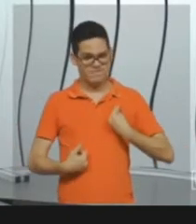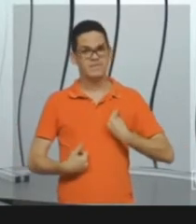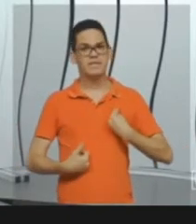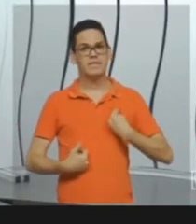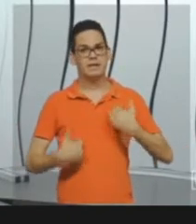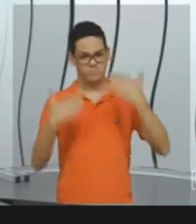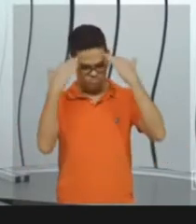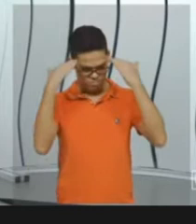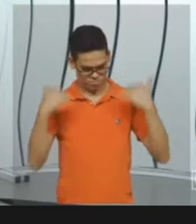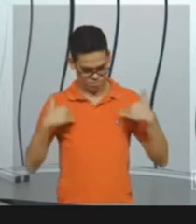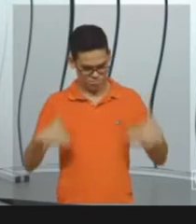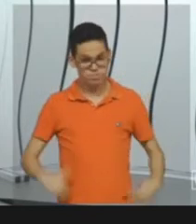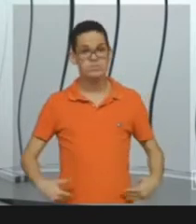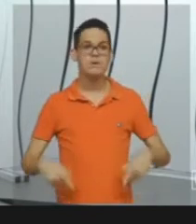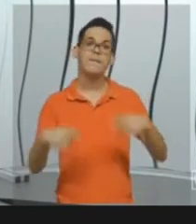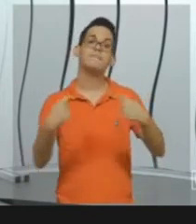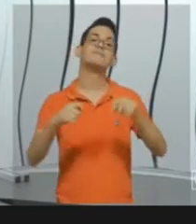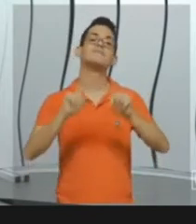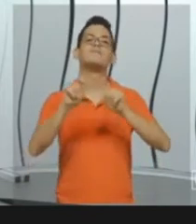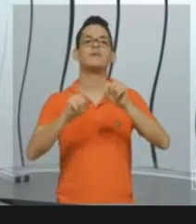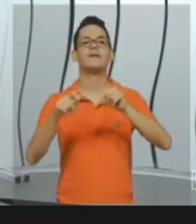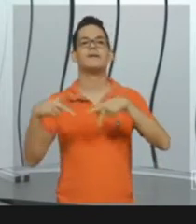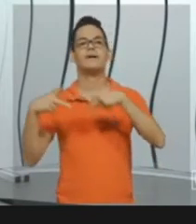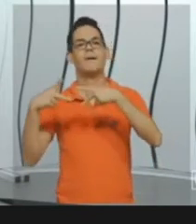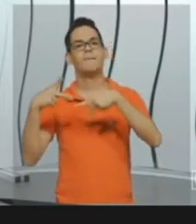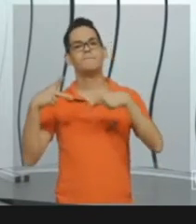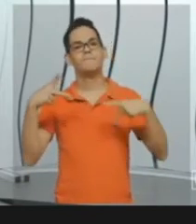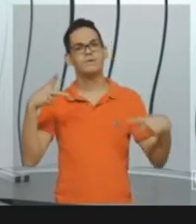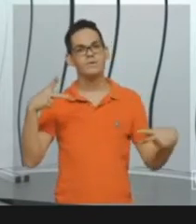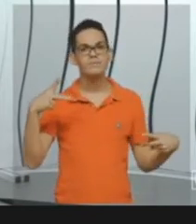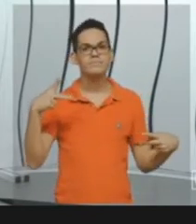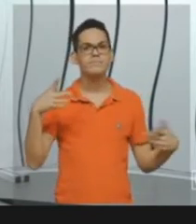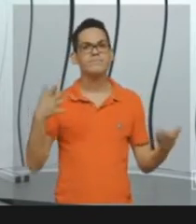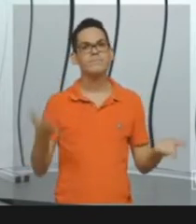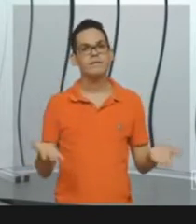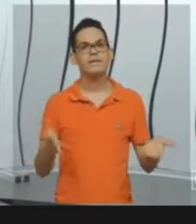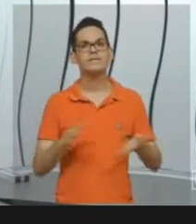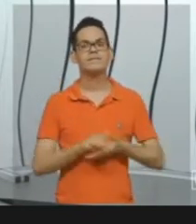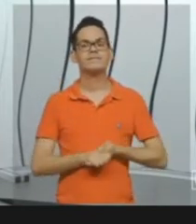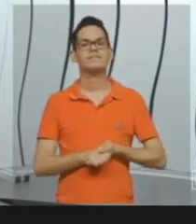levados por proteínas. E são os genes